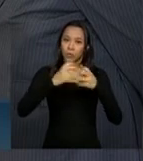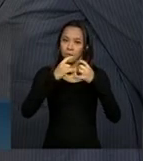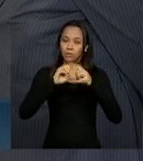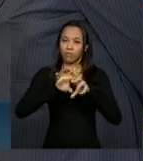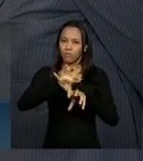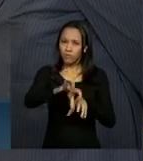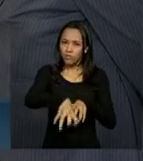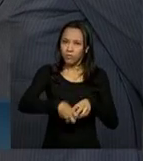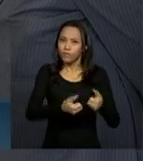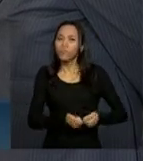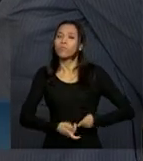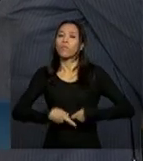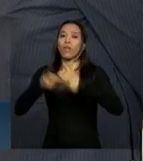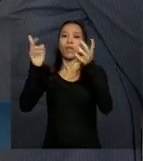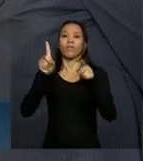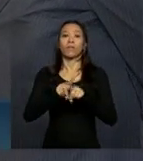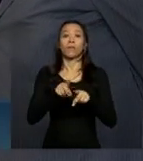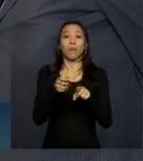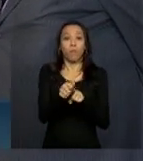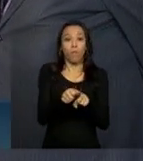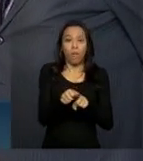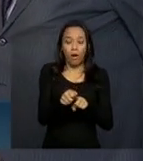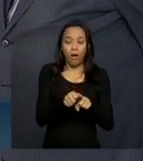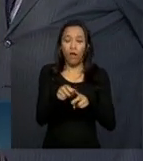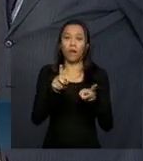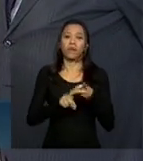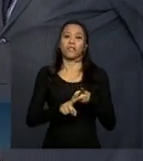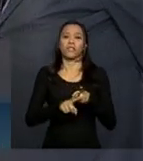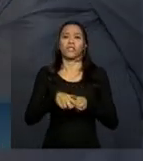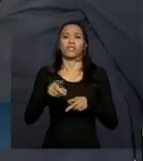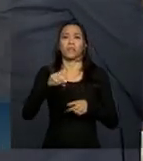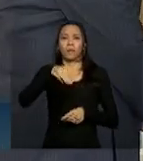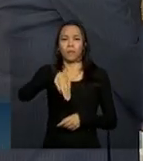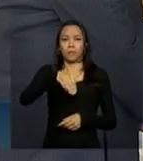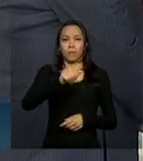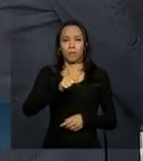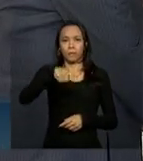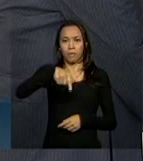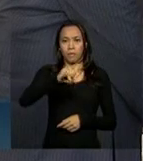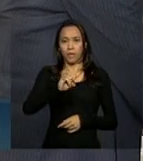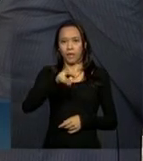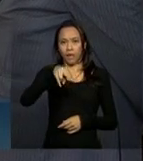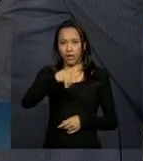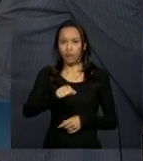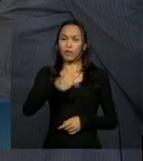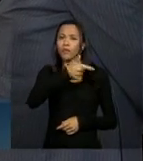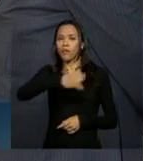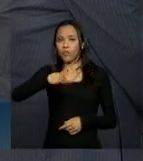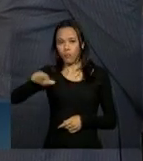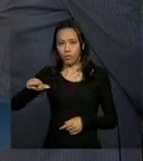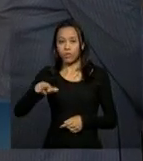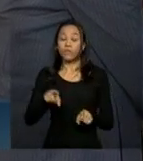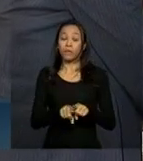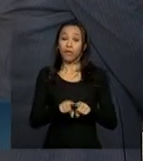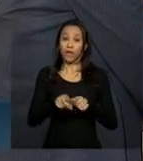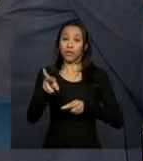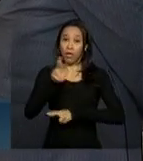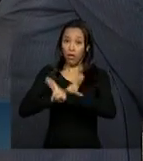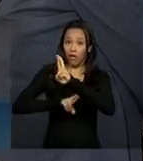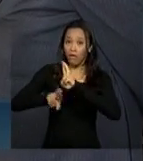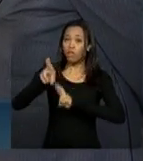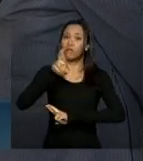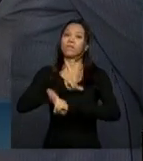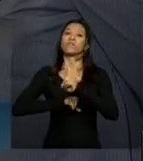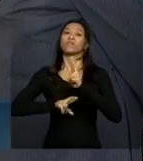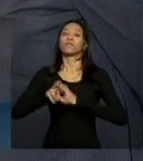borracha, máquinas elétricas e mecânicas e instrumentos médicos. As relações diplomáticas entre o Brasil